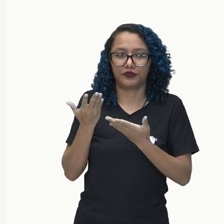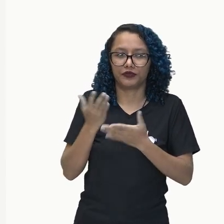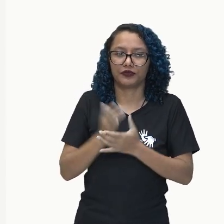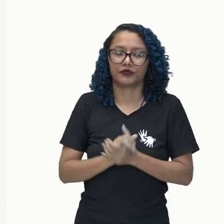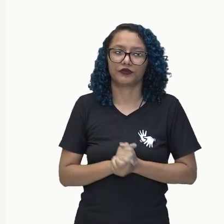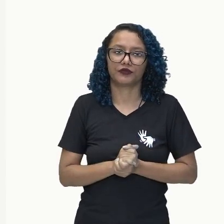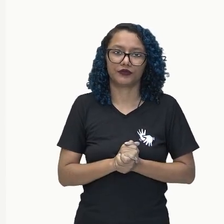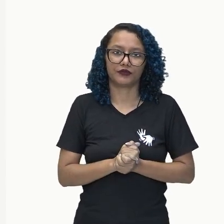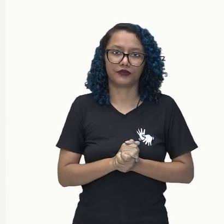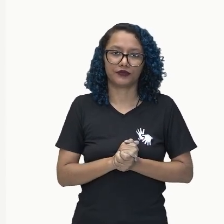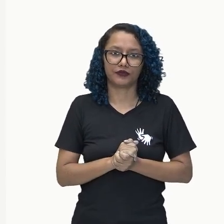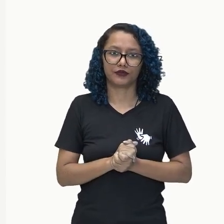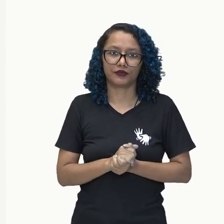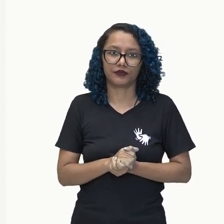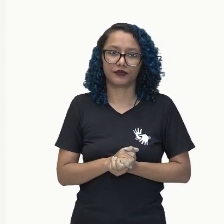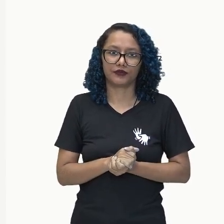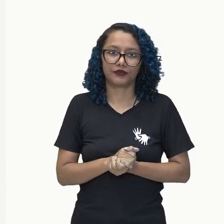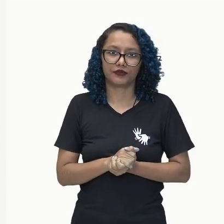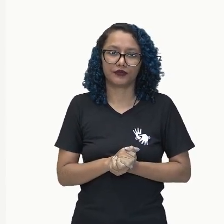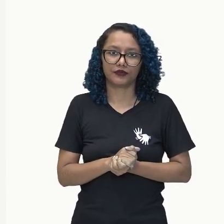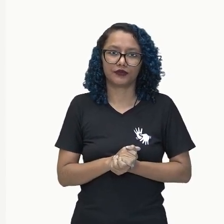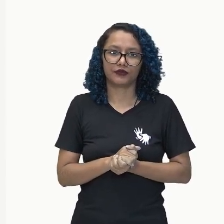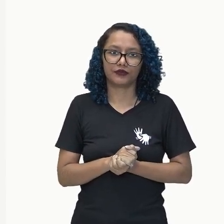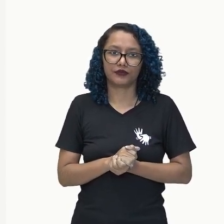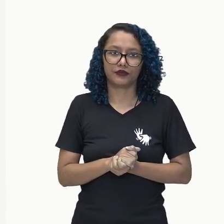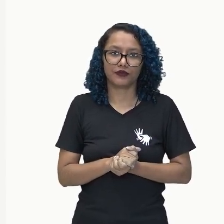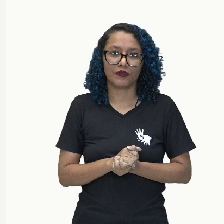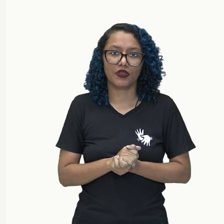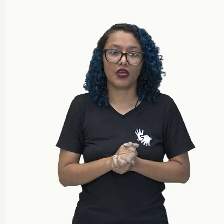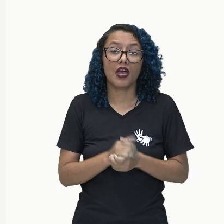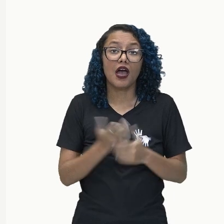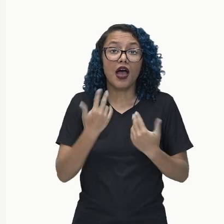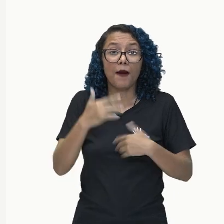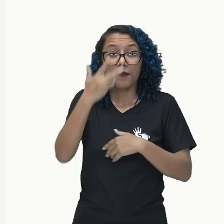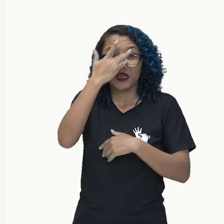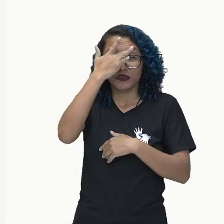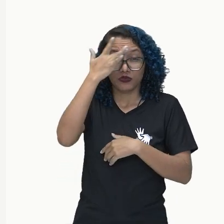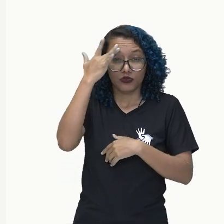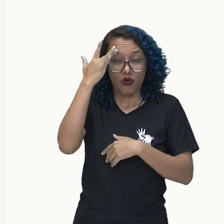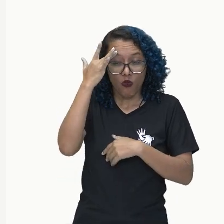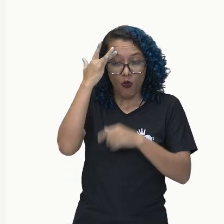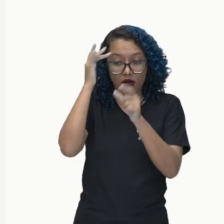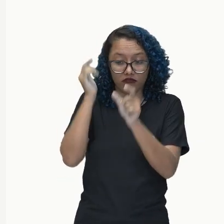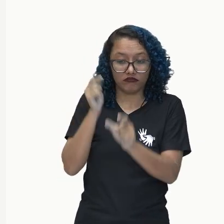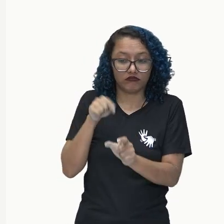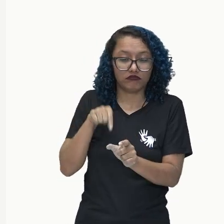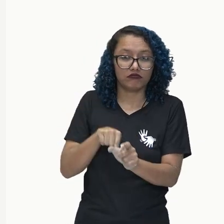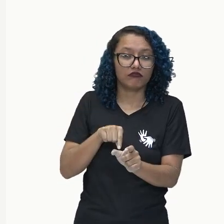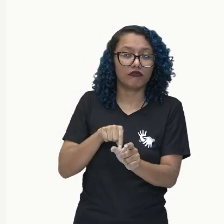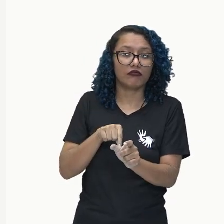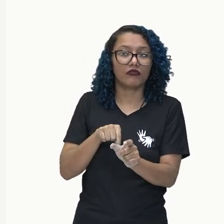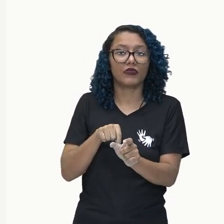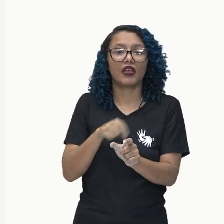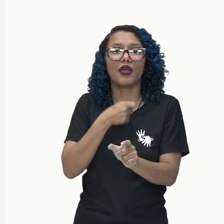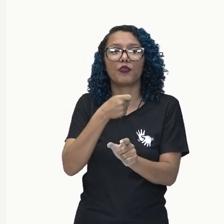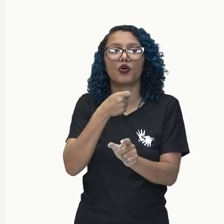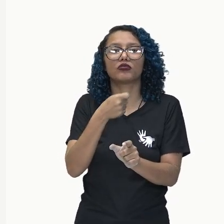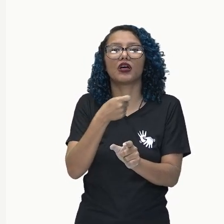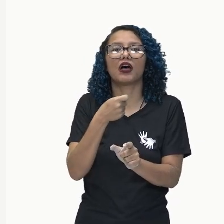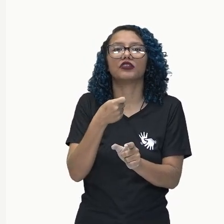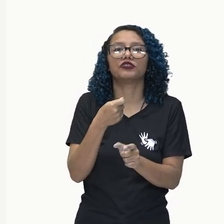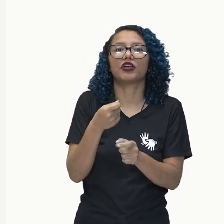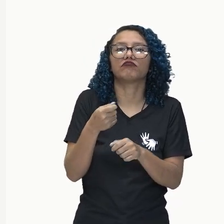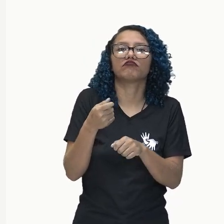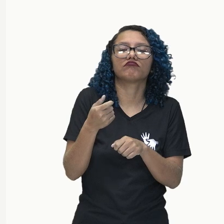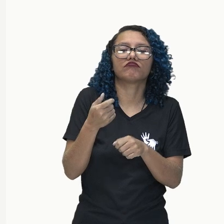aí alguns pontos. De quem é a reportagem? A reportagem, como ela faz